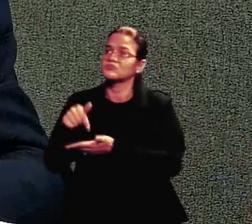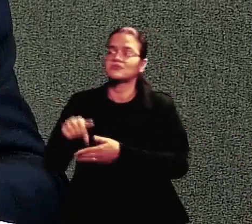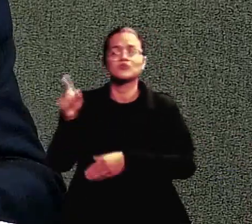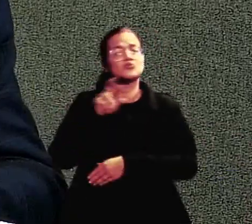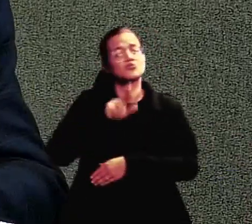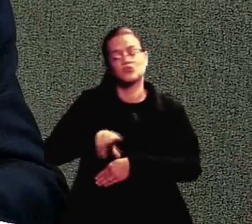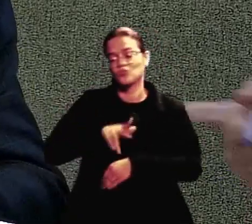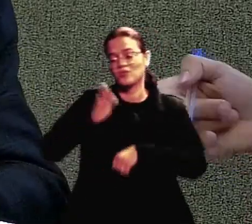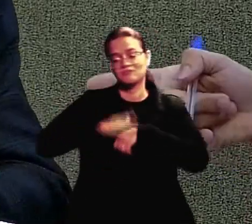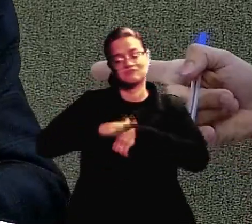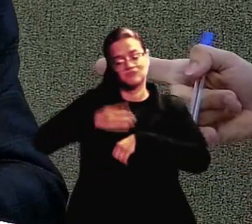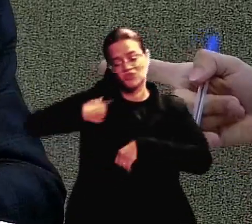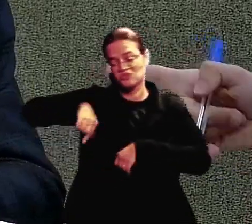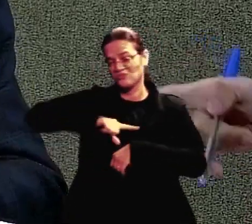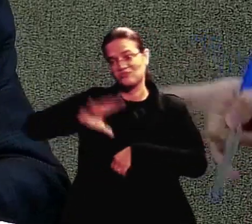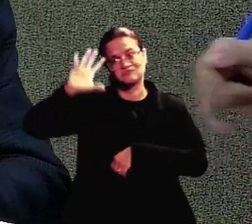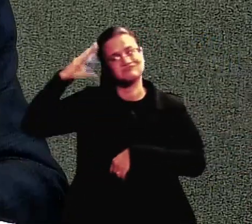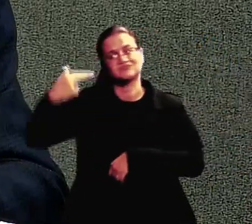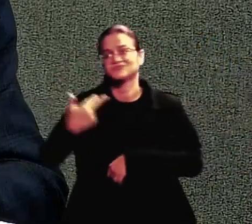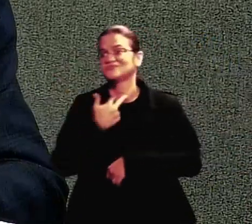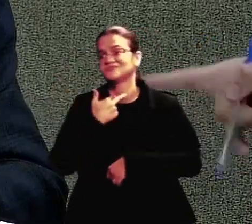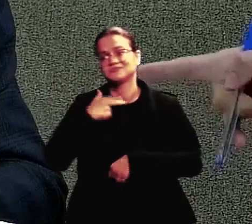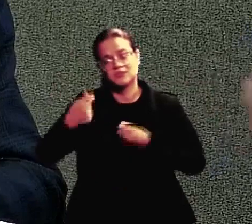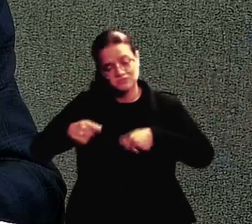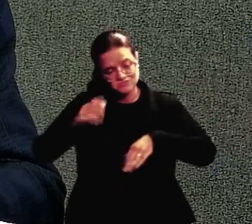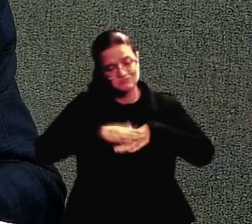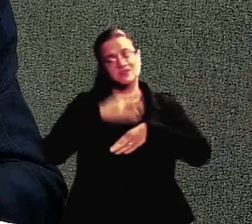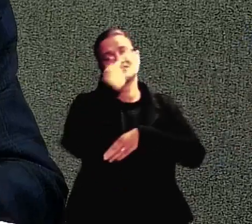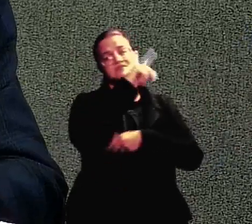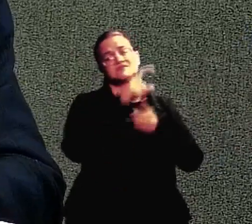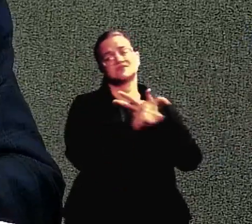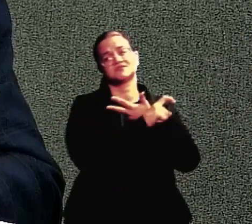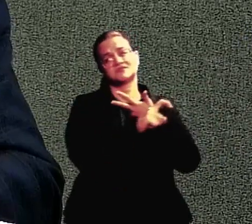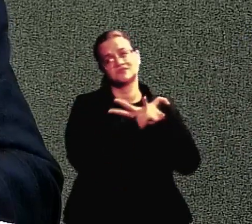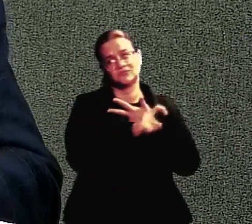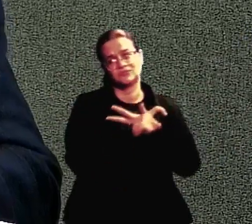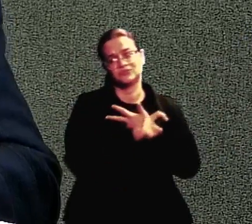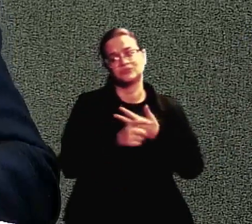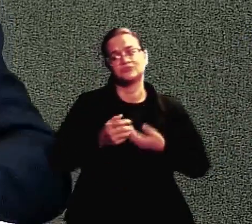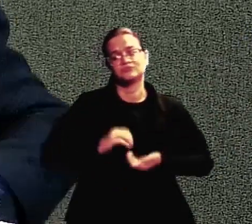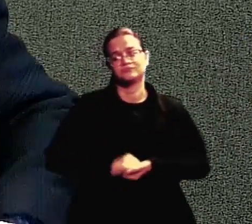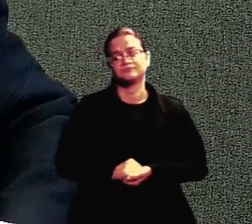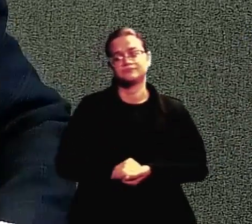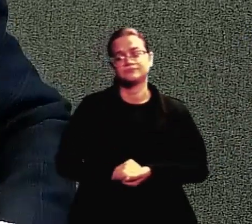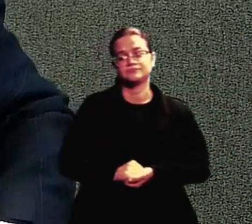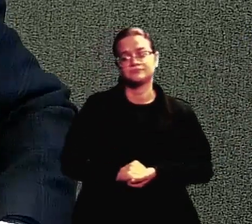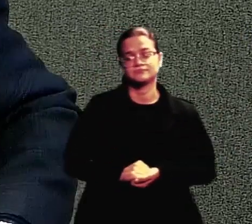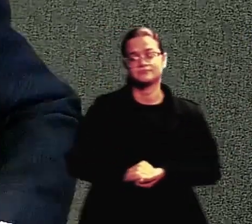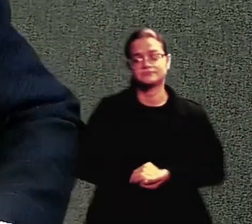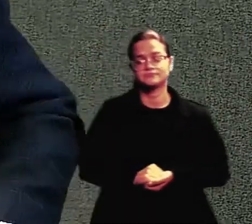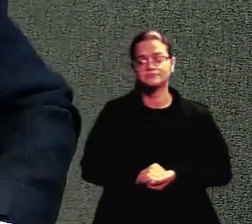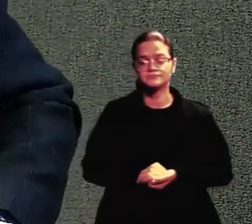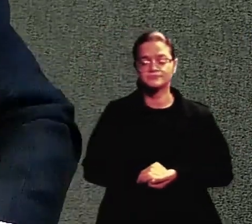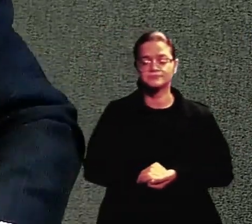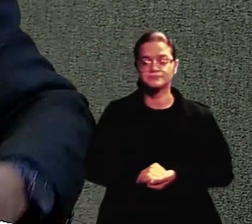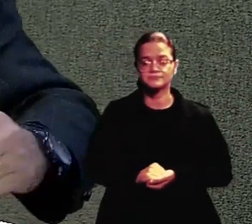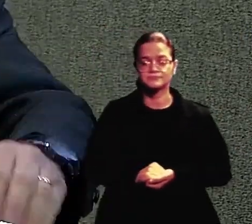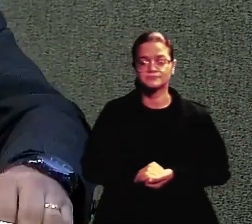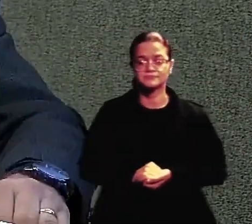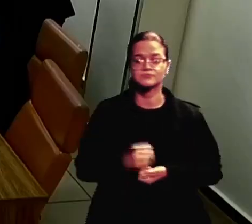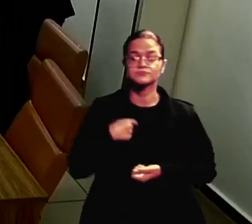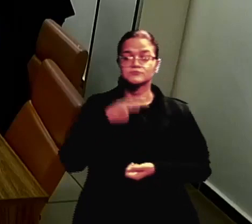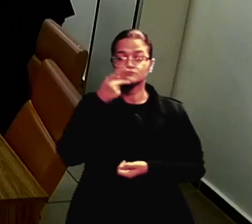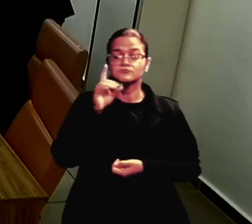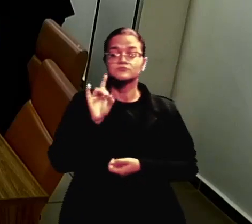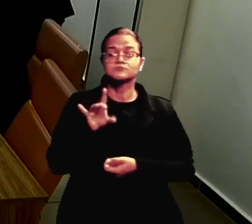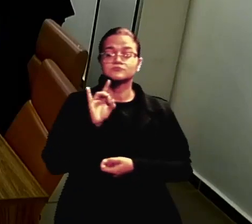de competência nossa. Então, assim, vício de iniciativa, uma parte, claro. Uma parte. Pois não. Não, eu